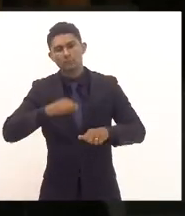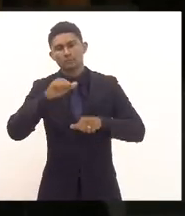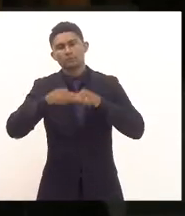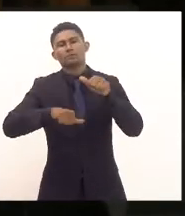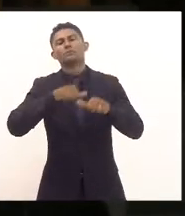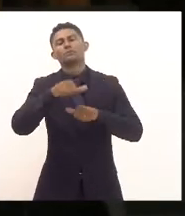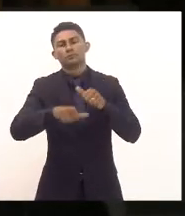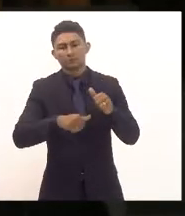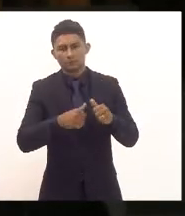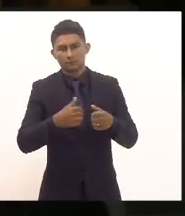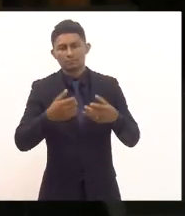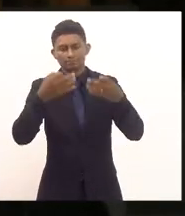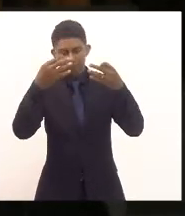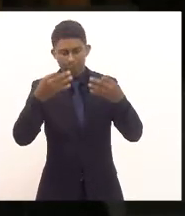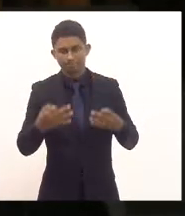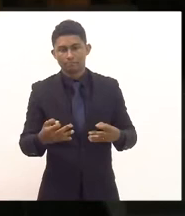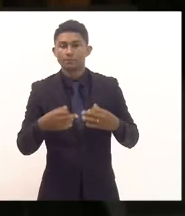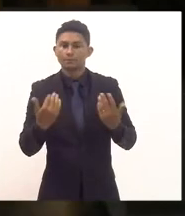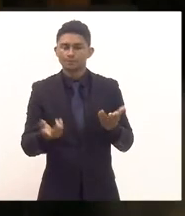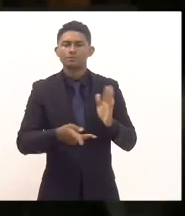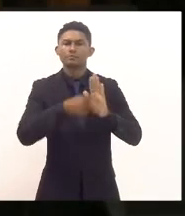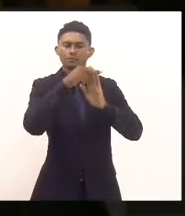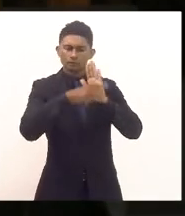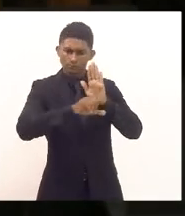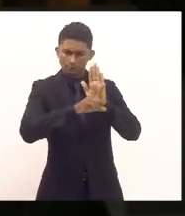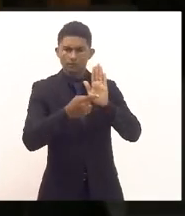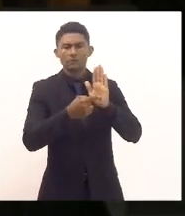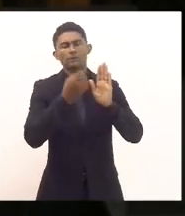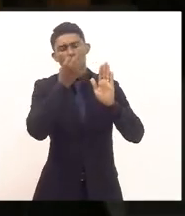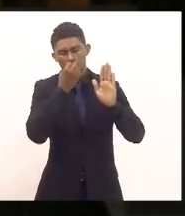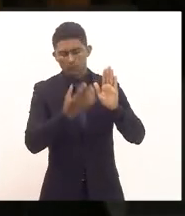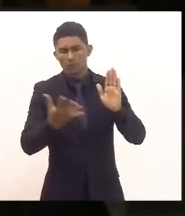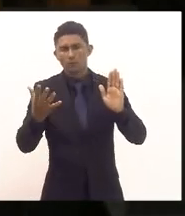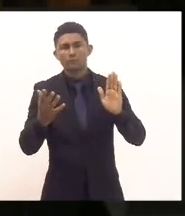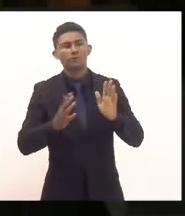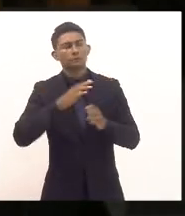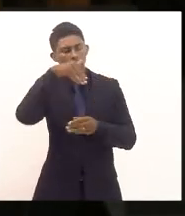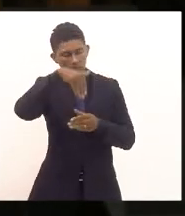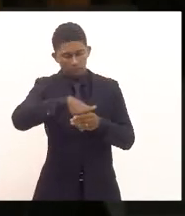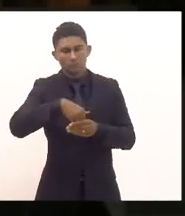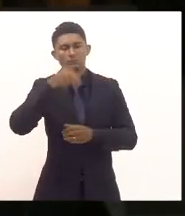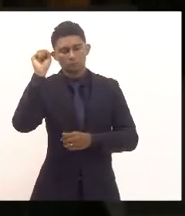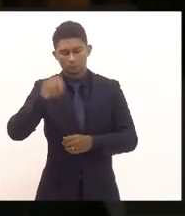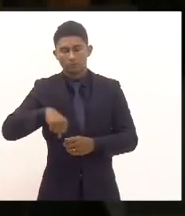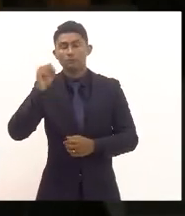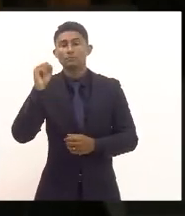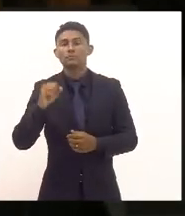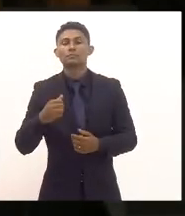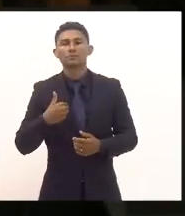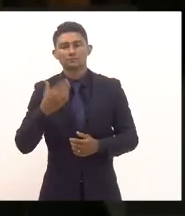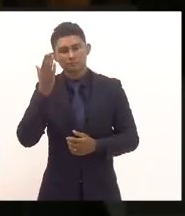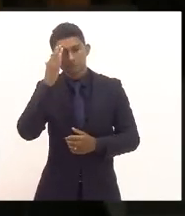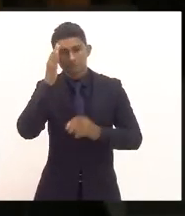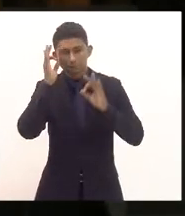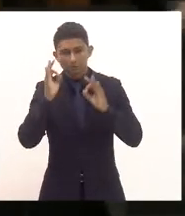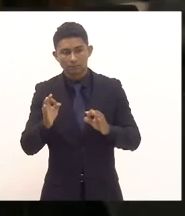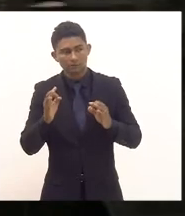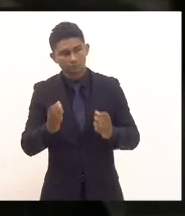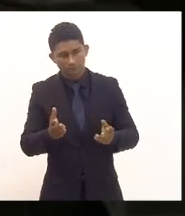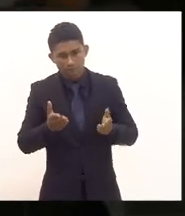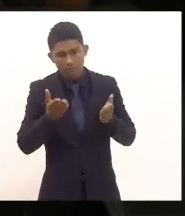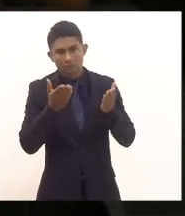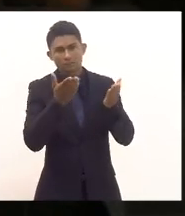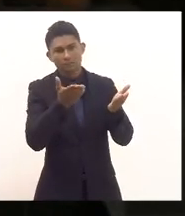imprecisões o projeto é positivo vamos votar favorável e tenho certeza que você